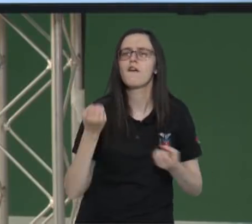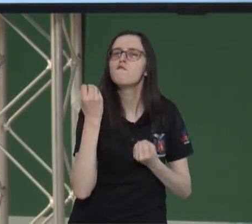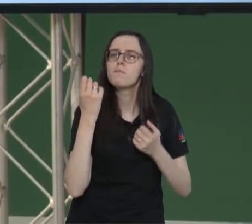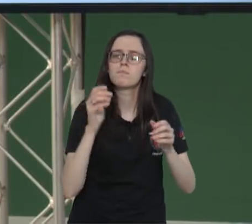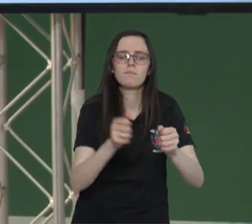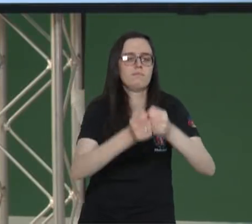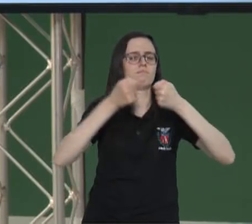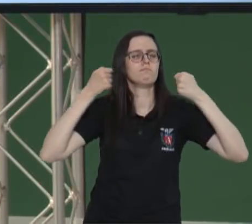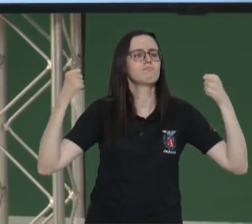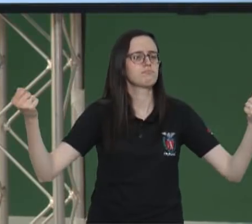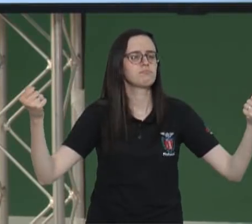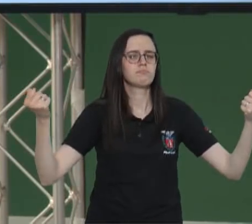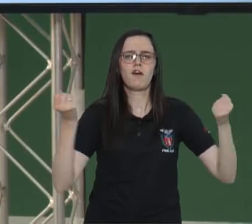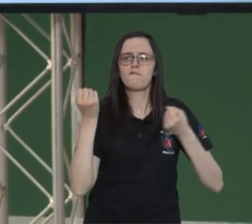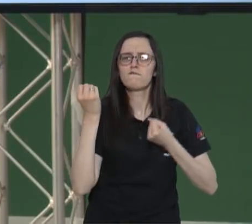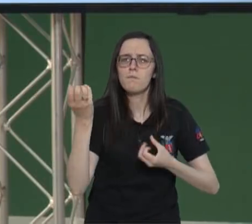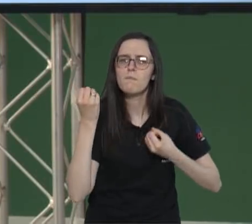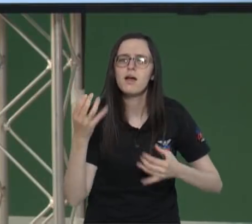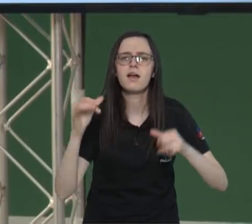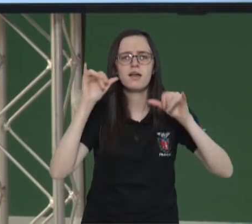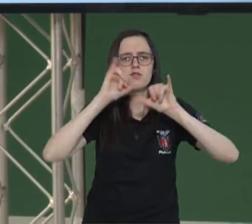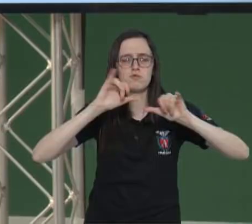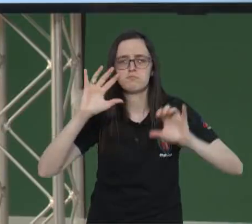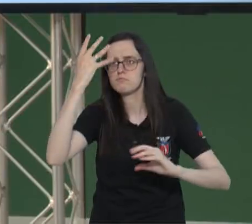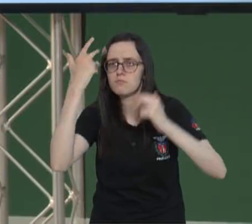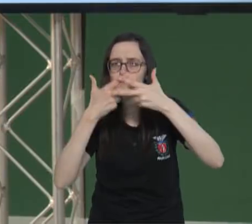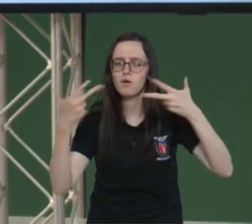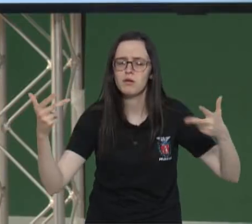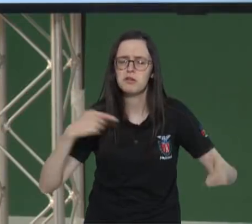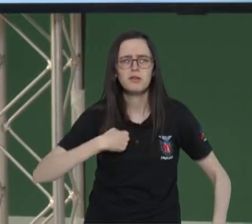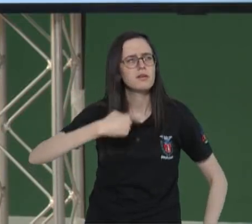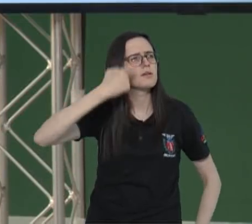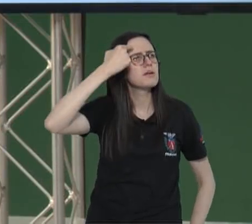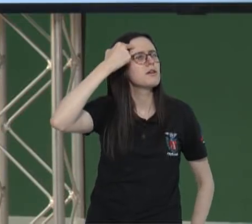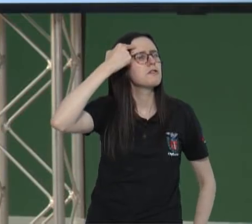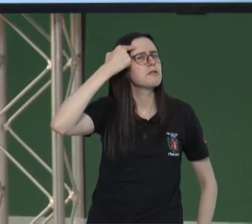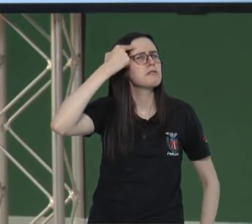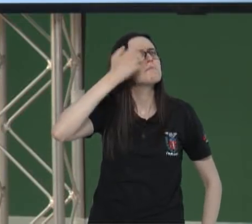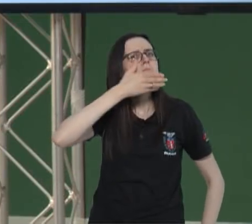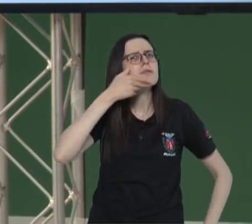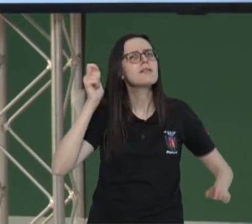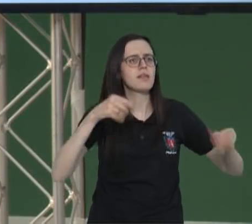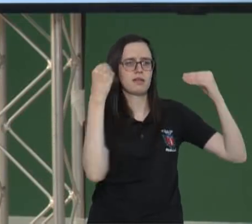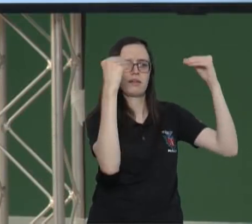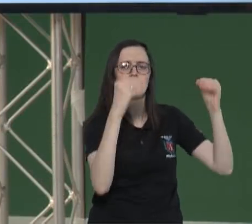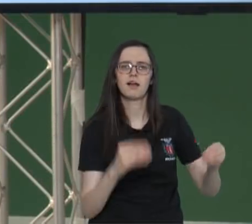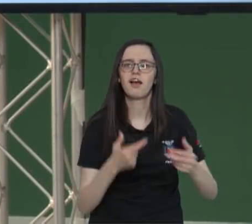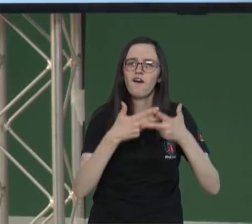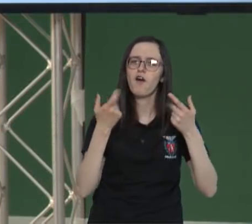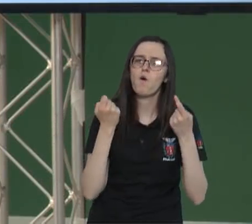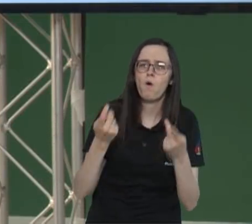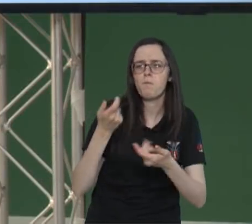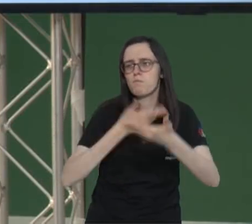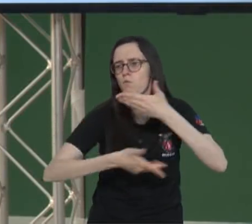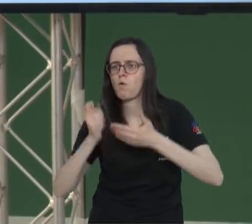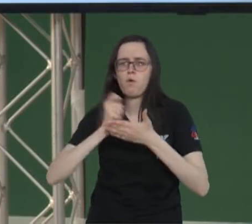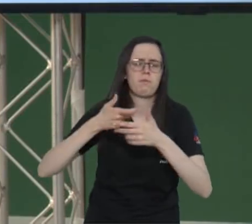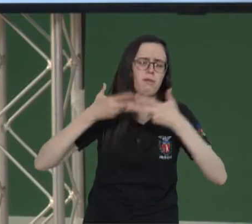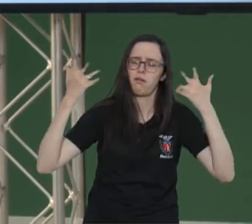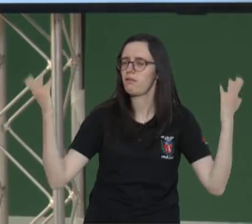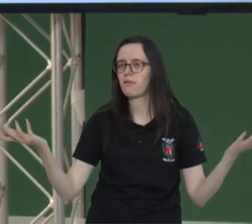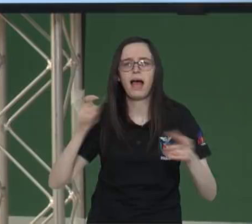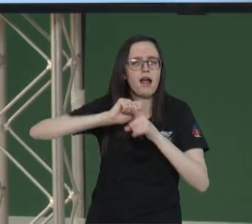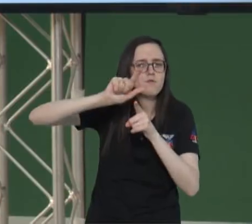informações, com notícias, e daí as pessoas tiveram a ideia, por que não colocar ali, oferecer esses serviços, né, de troca, de compra, de venda,